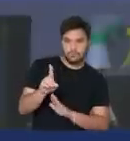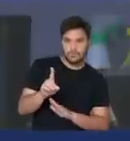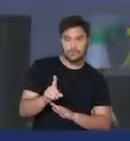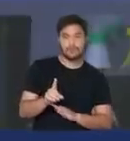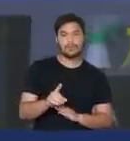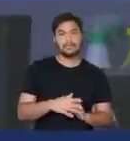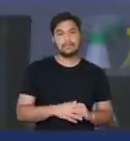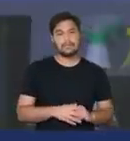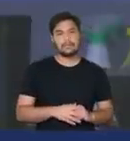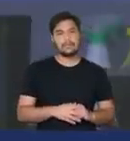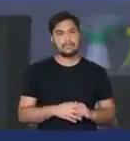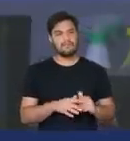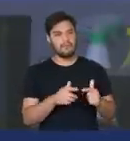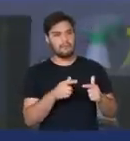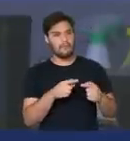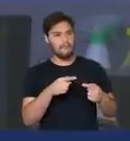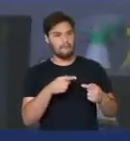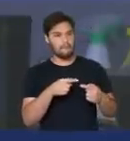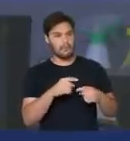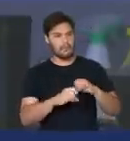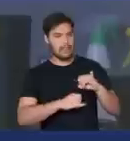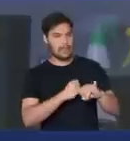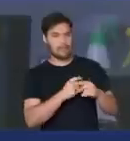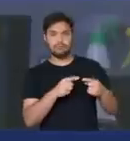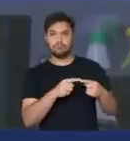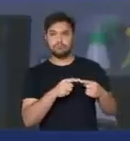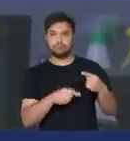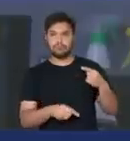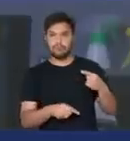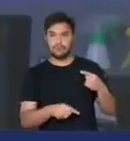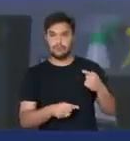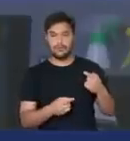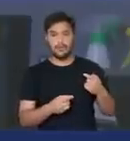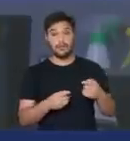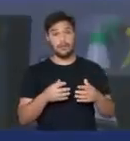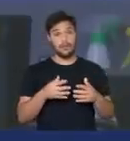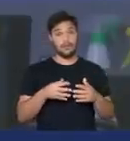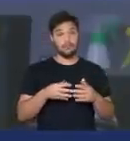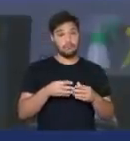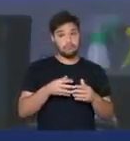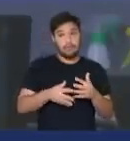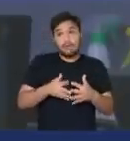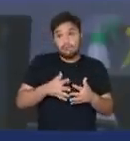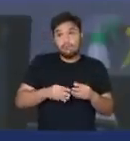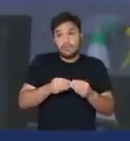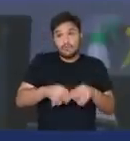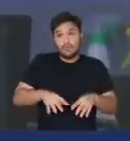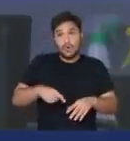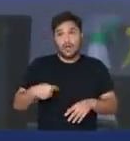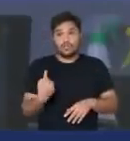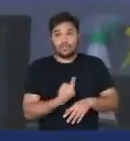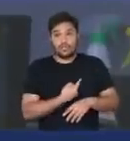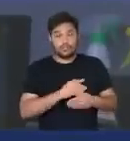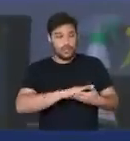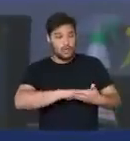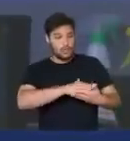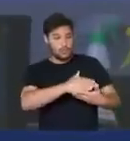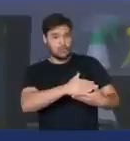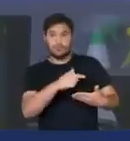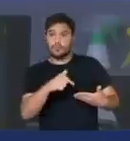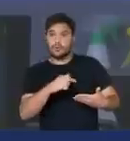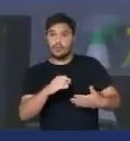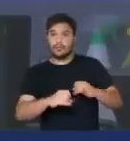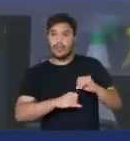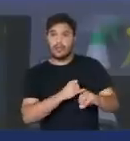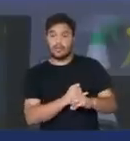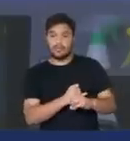à falha no sistema de internet aqui da Câmara, que nos atingiu, inclusive, claro, o nosso computador aqui, notebook, não estava